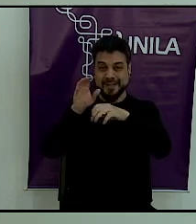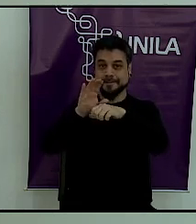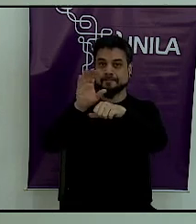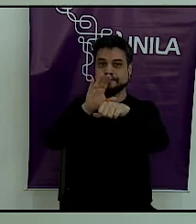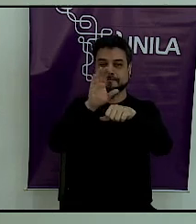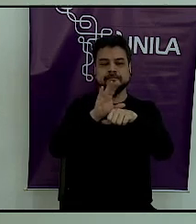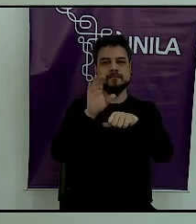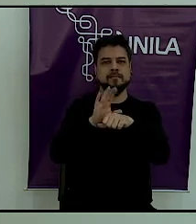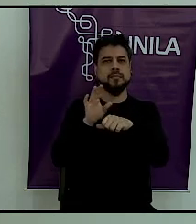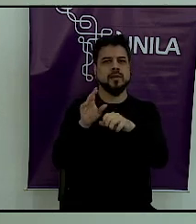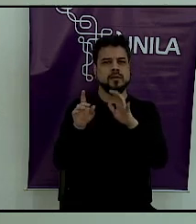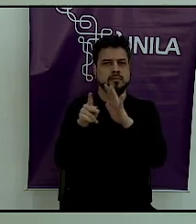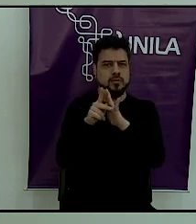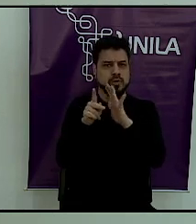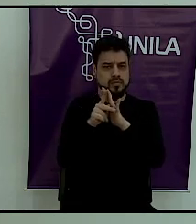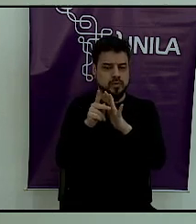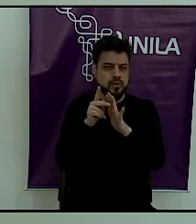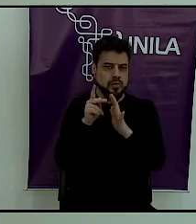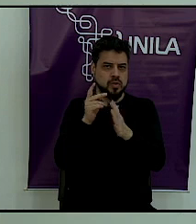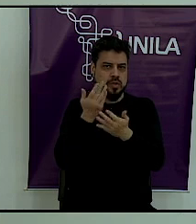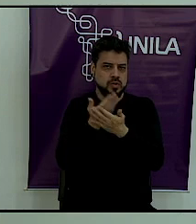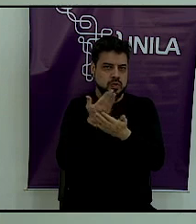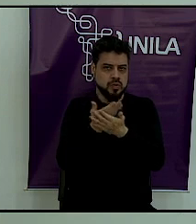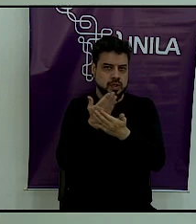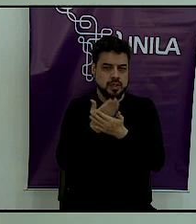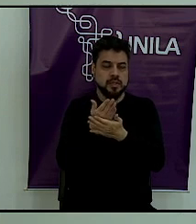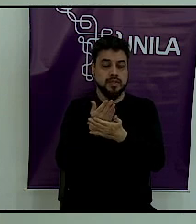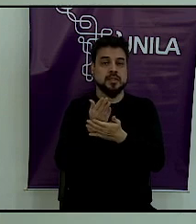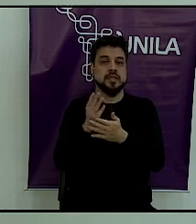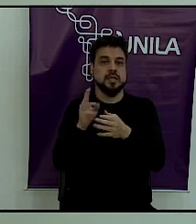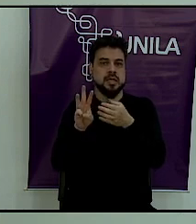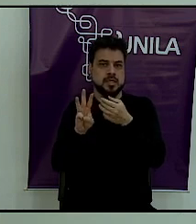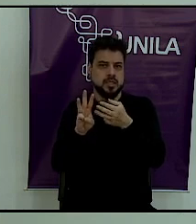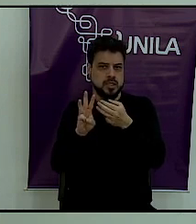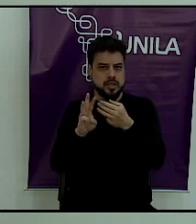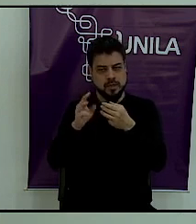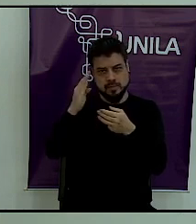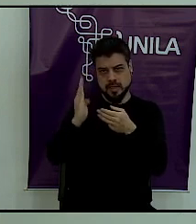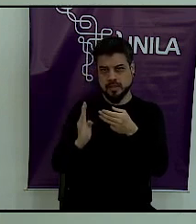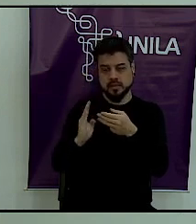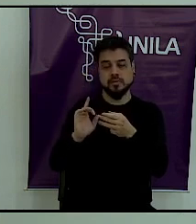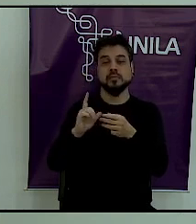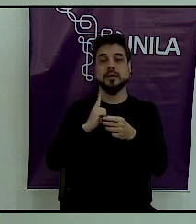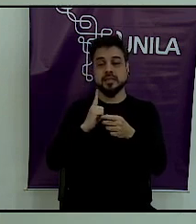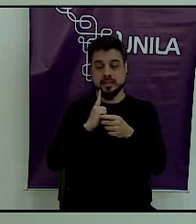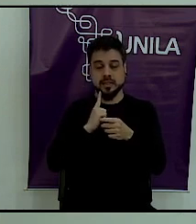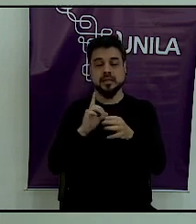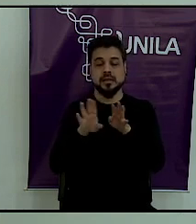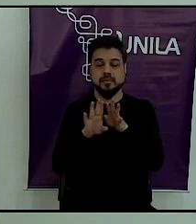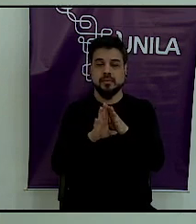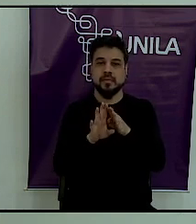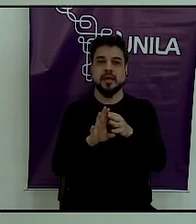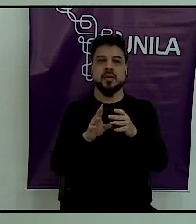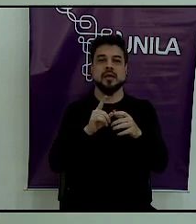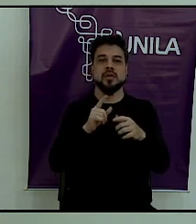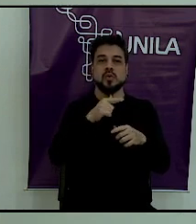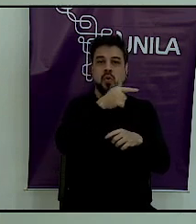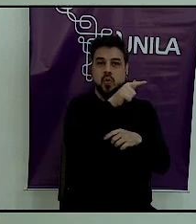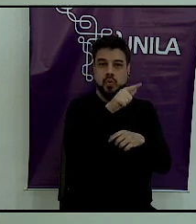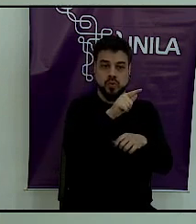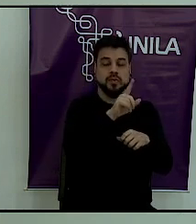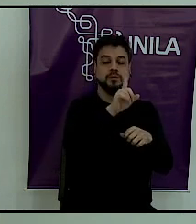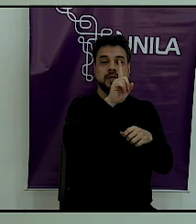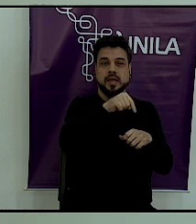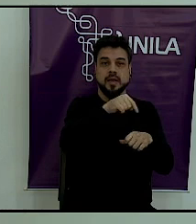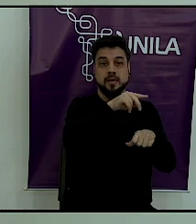não apenas estudantes indígenas nacionais, mas também estudantes indígenas internacionais do Paraguai e da